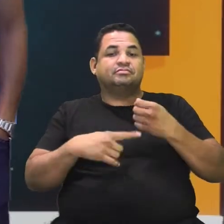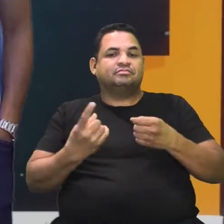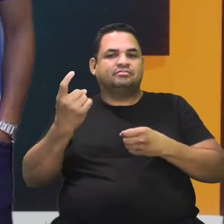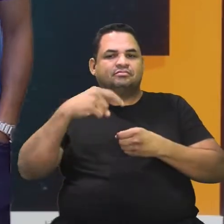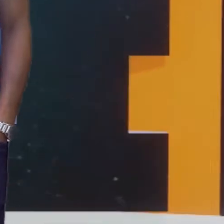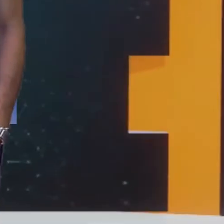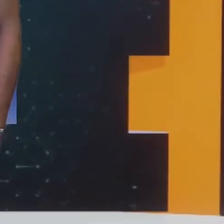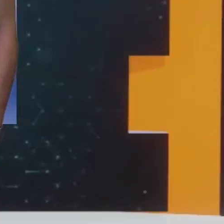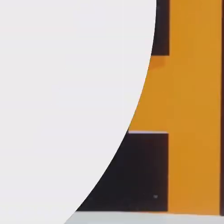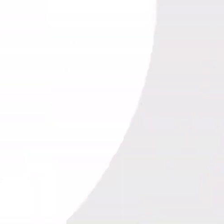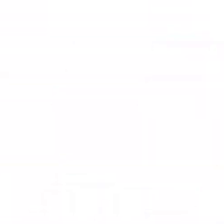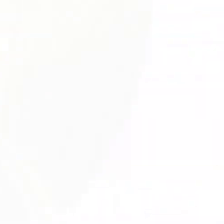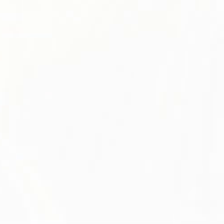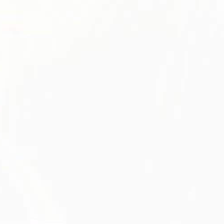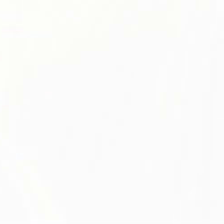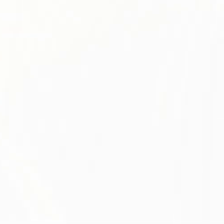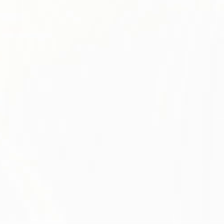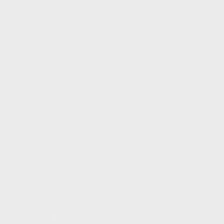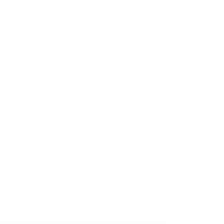de volta.